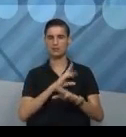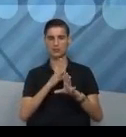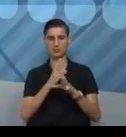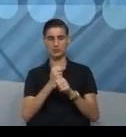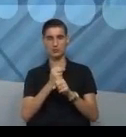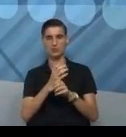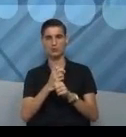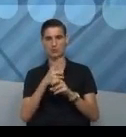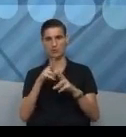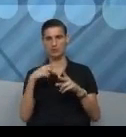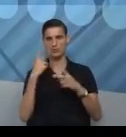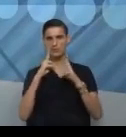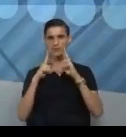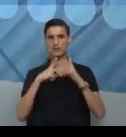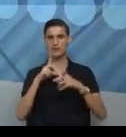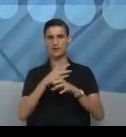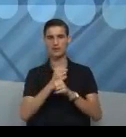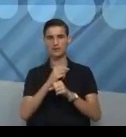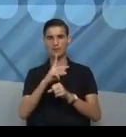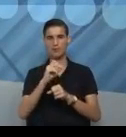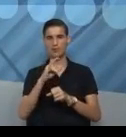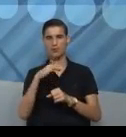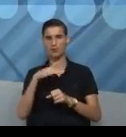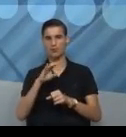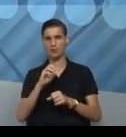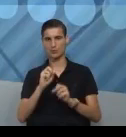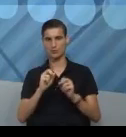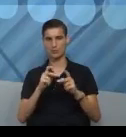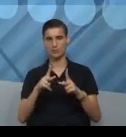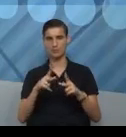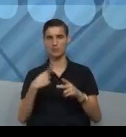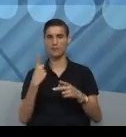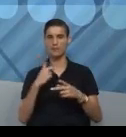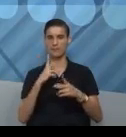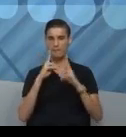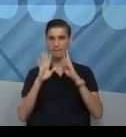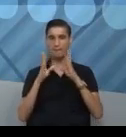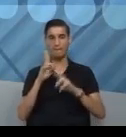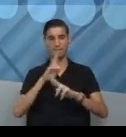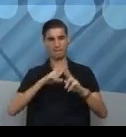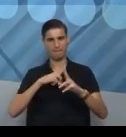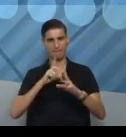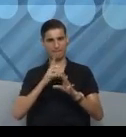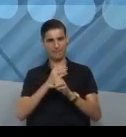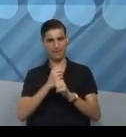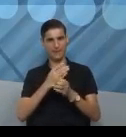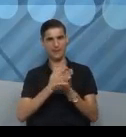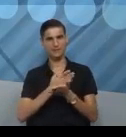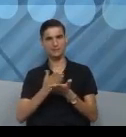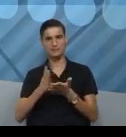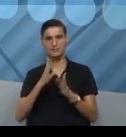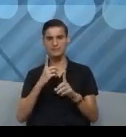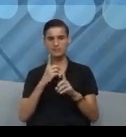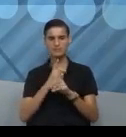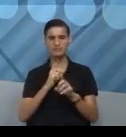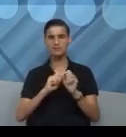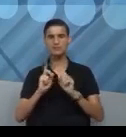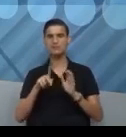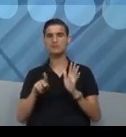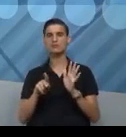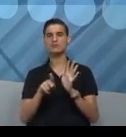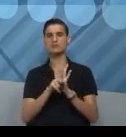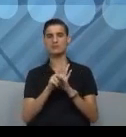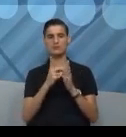por somas, que nem a gente tem ali somas de polinômios, monômios, tá? Então, a gente utilizou aquela condição inicial e já identificou que ela